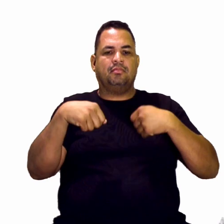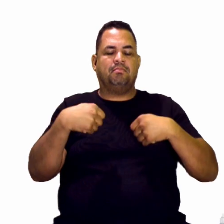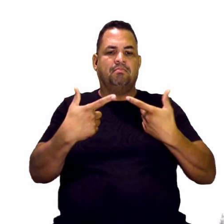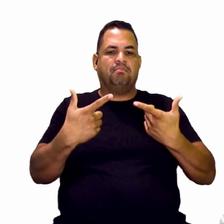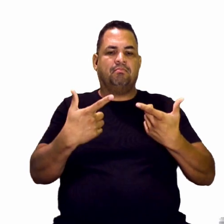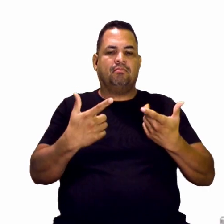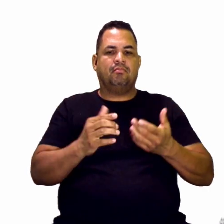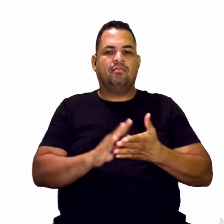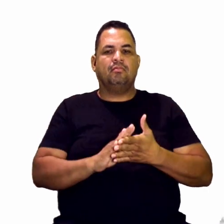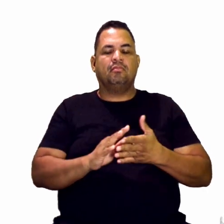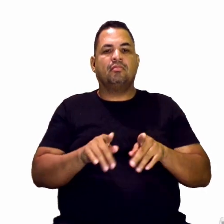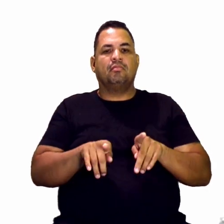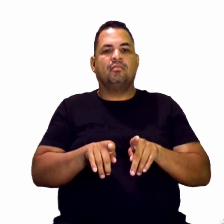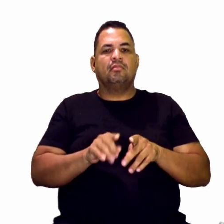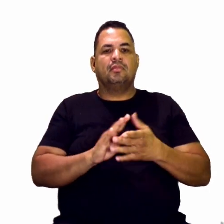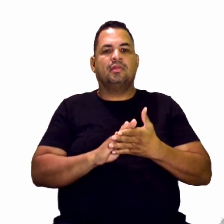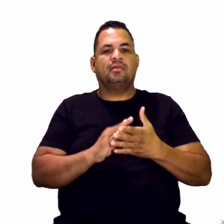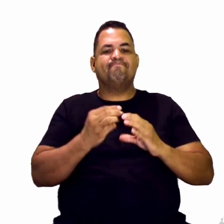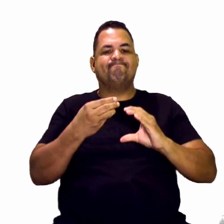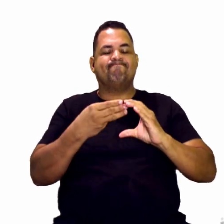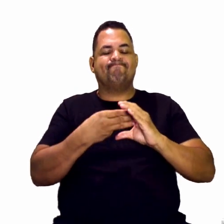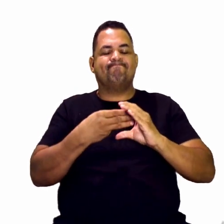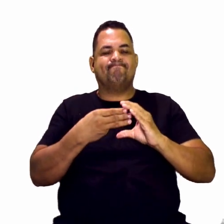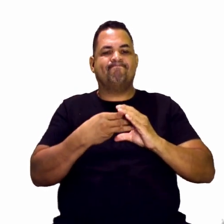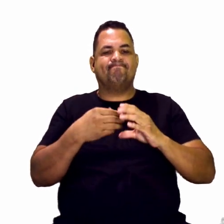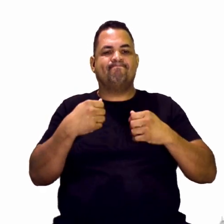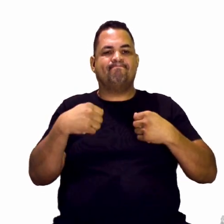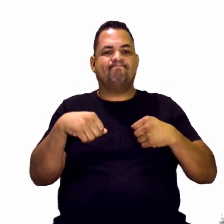necessidades. E, muitas vezes, essa célula precisa